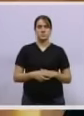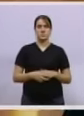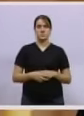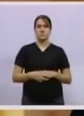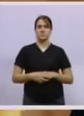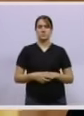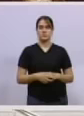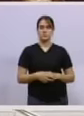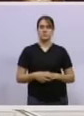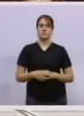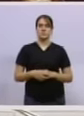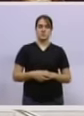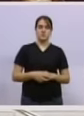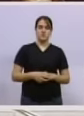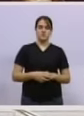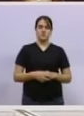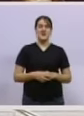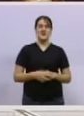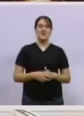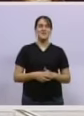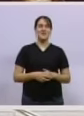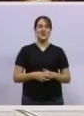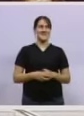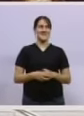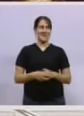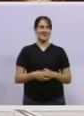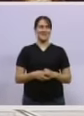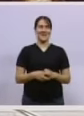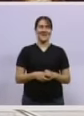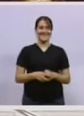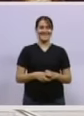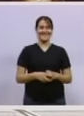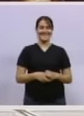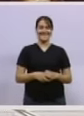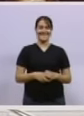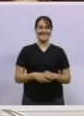você. Não desista do amor.